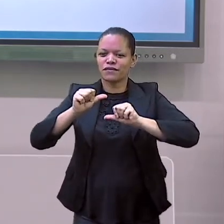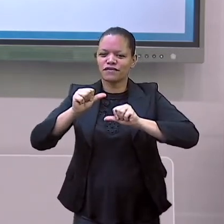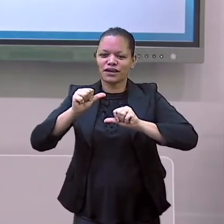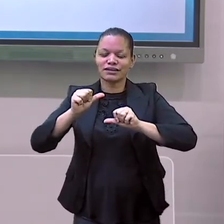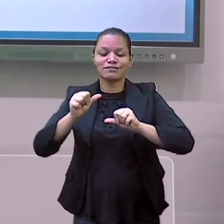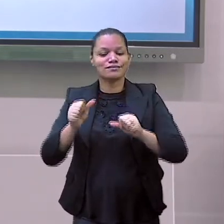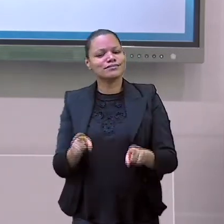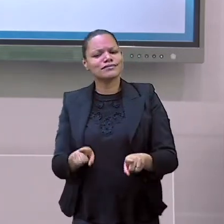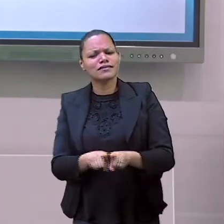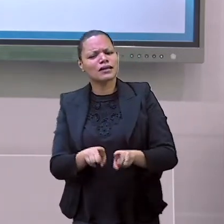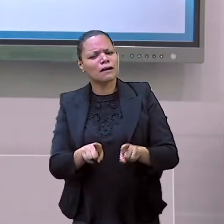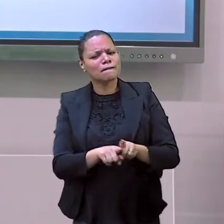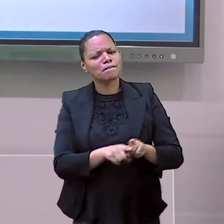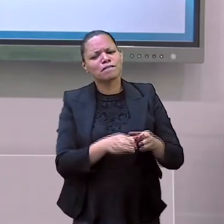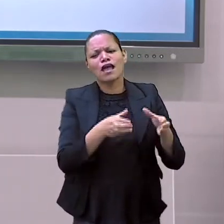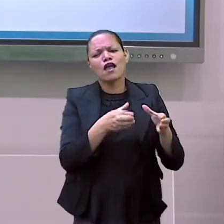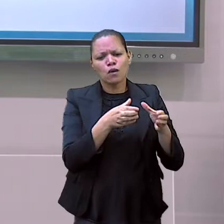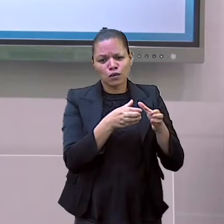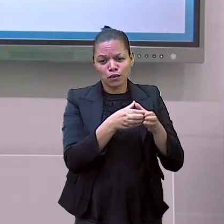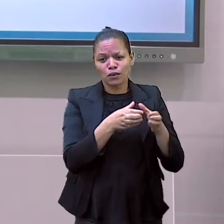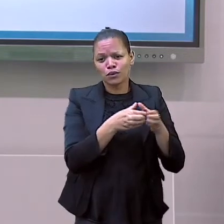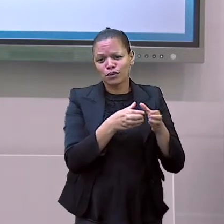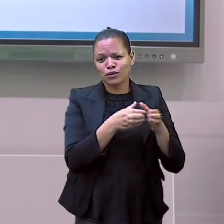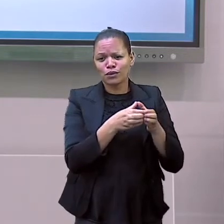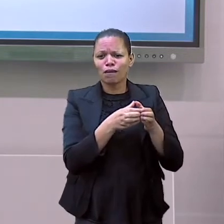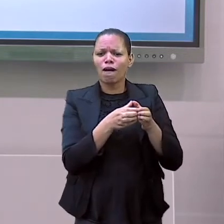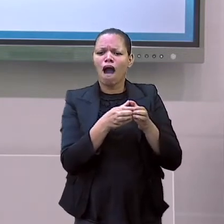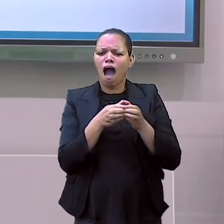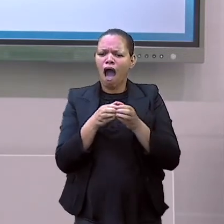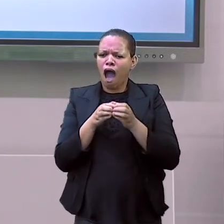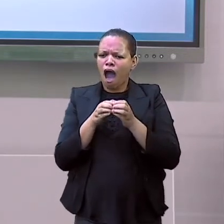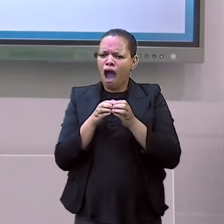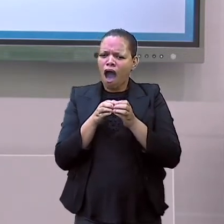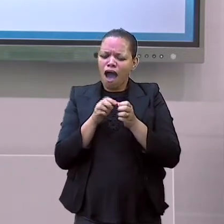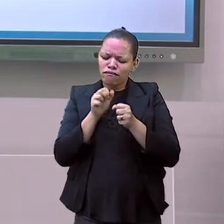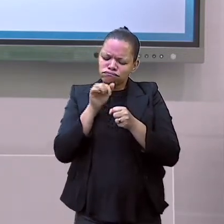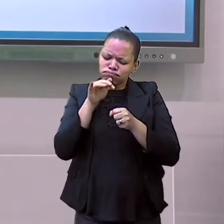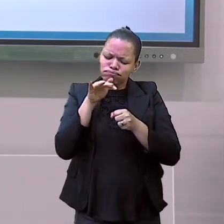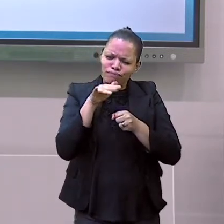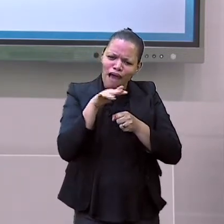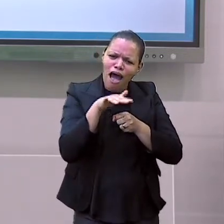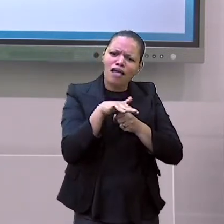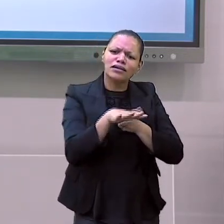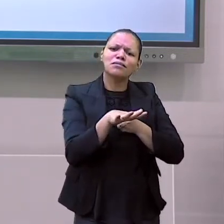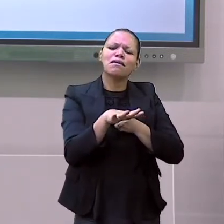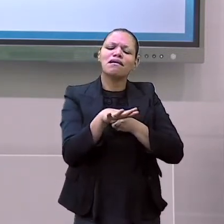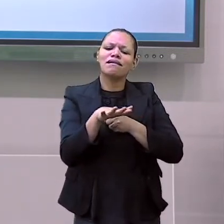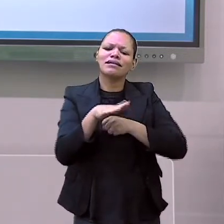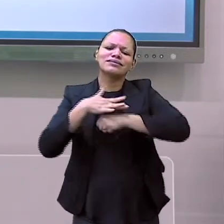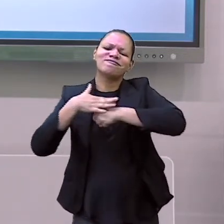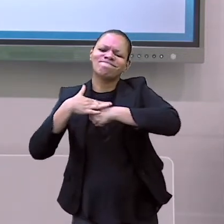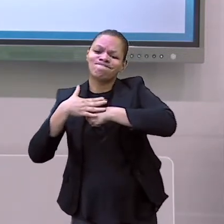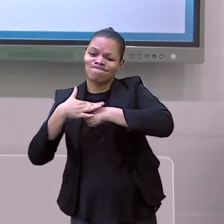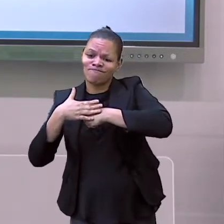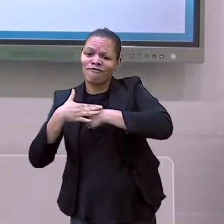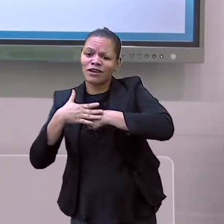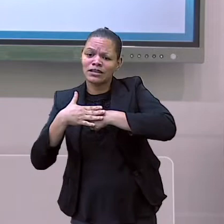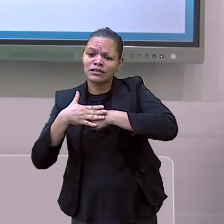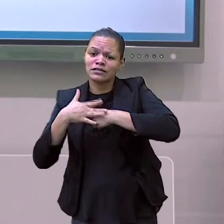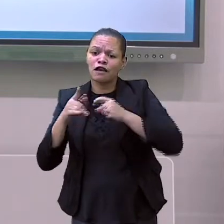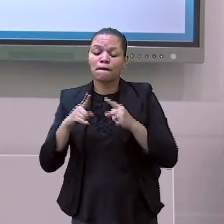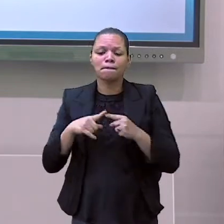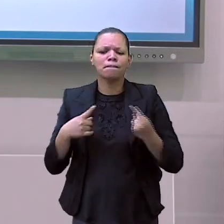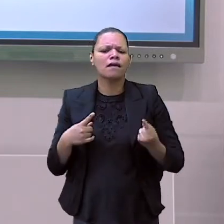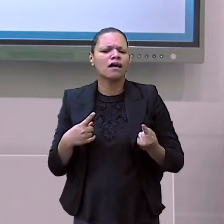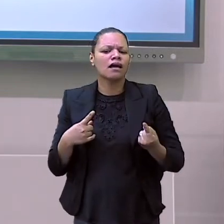um ambiente propício ao contágio de alguma doença. Qual é a prevenção que